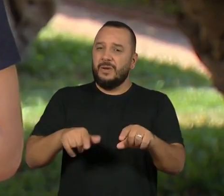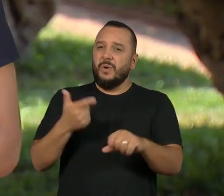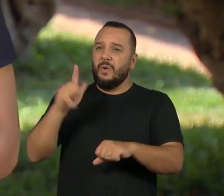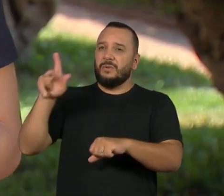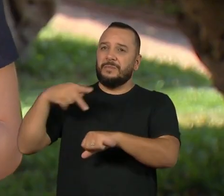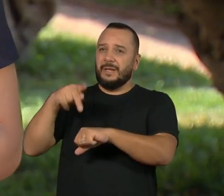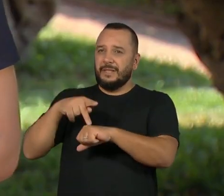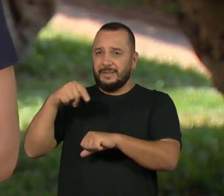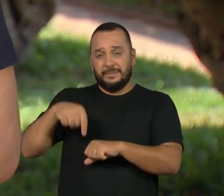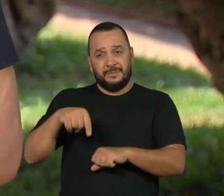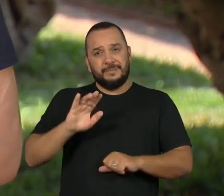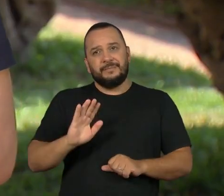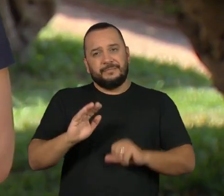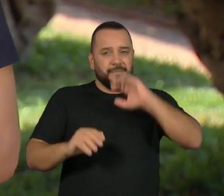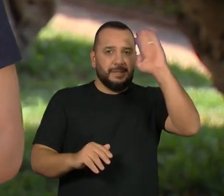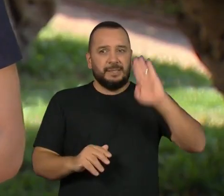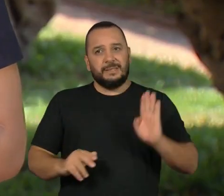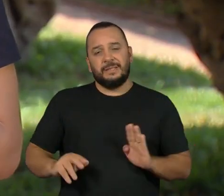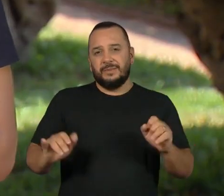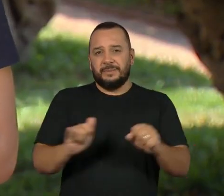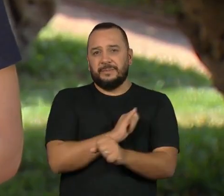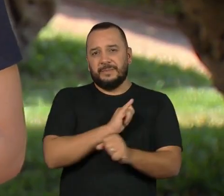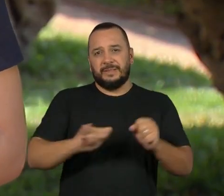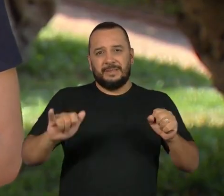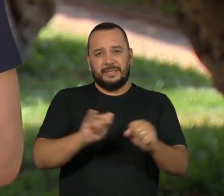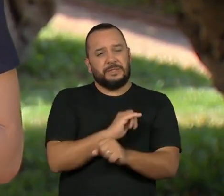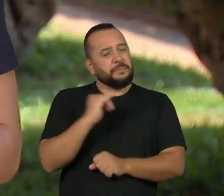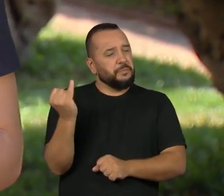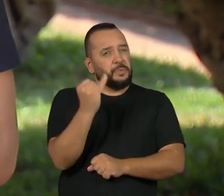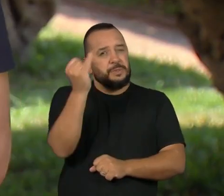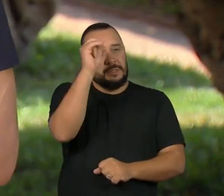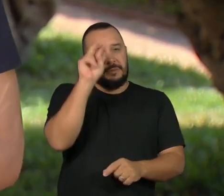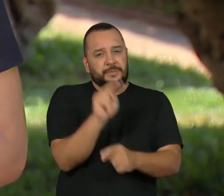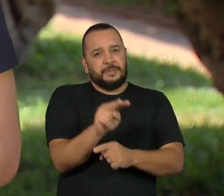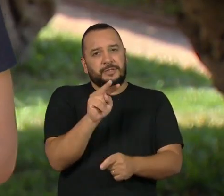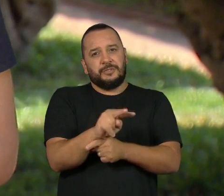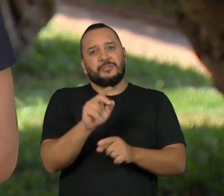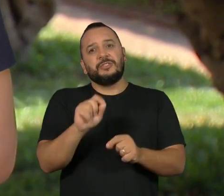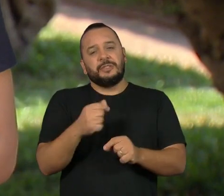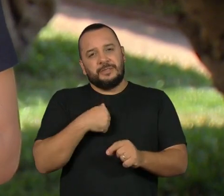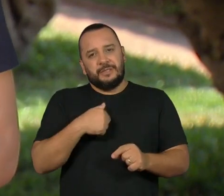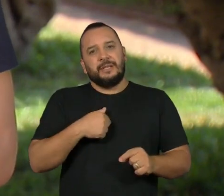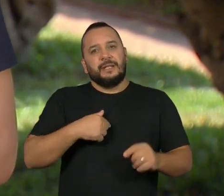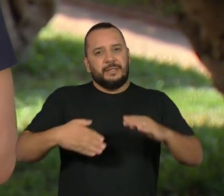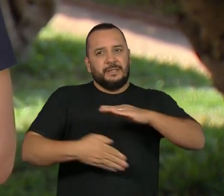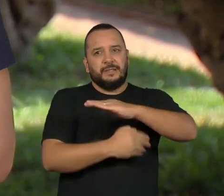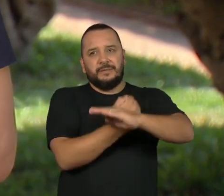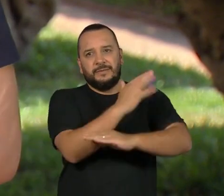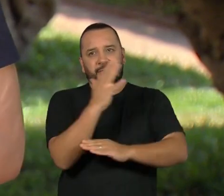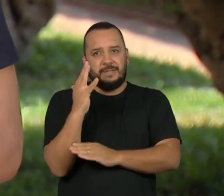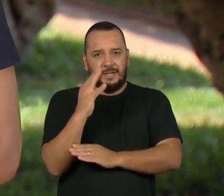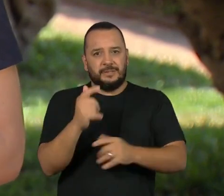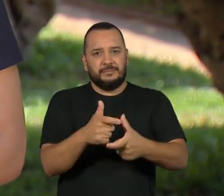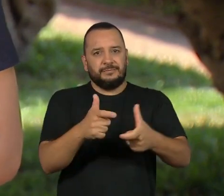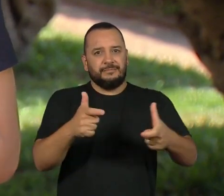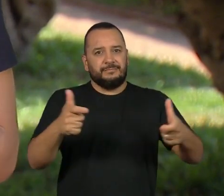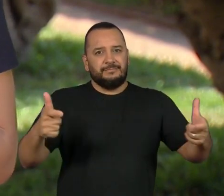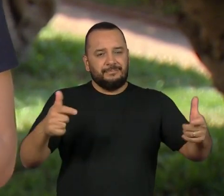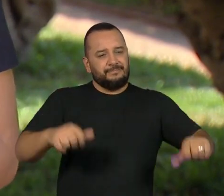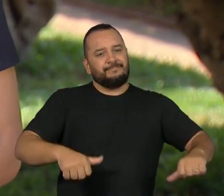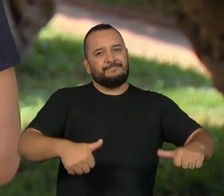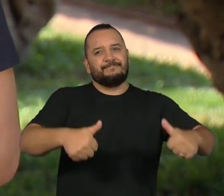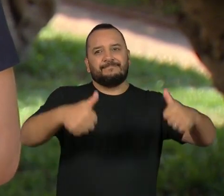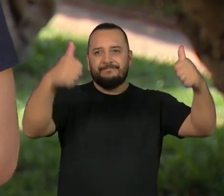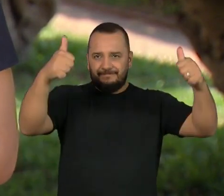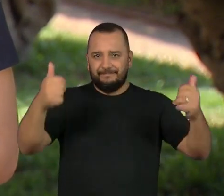muito estratégica para a gente manter a biodiversidade, reverter essa perda de biodiversidade e avançar nas metas de restauração,